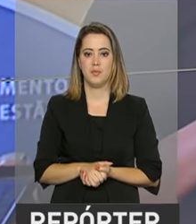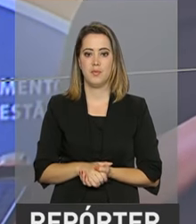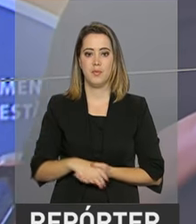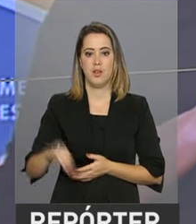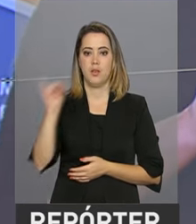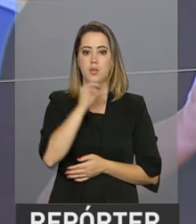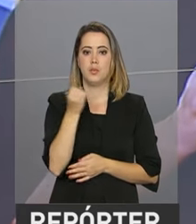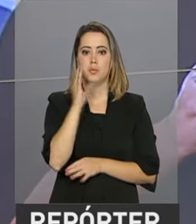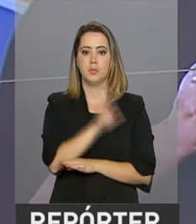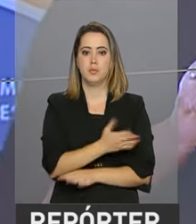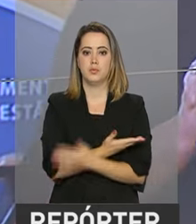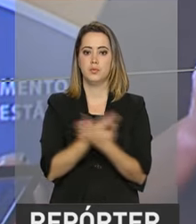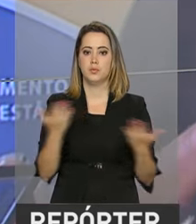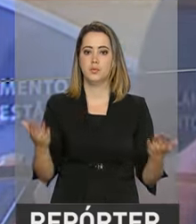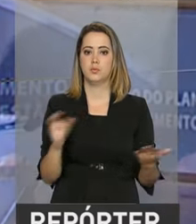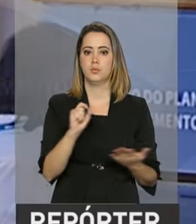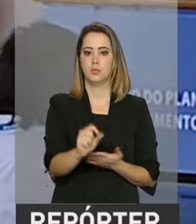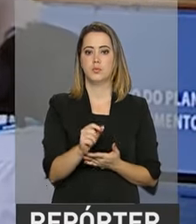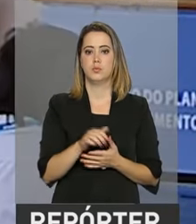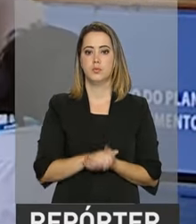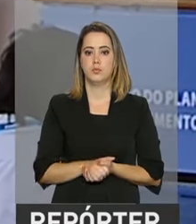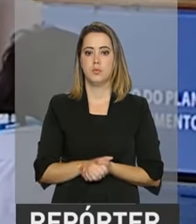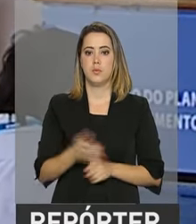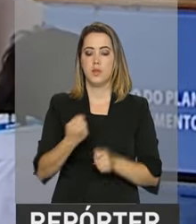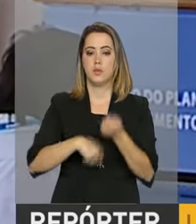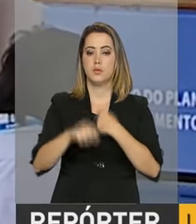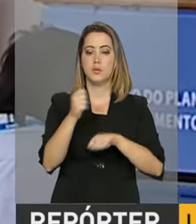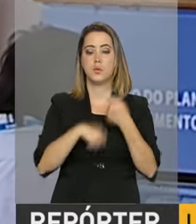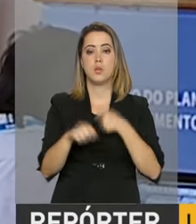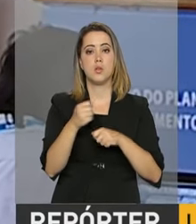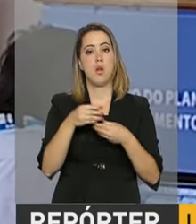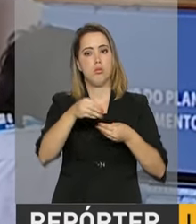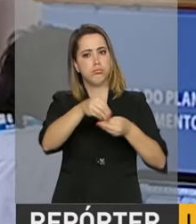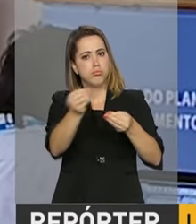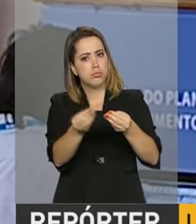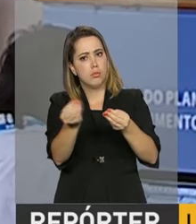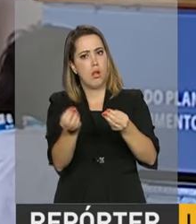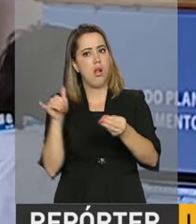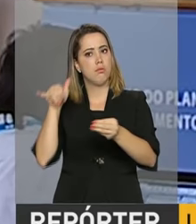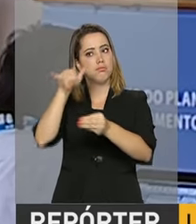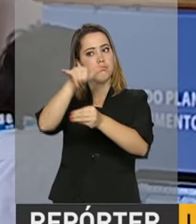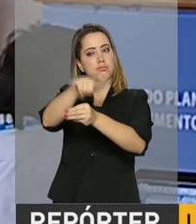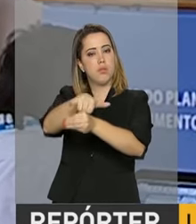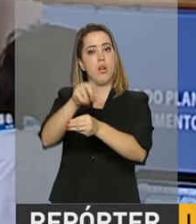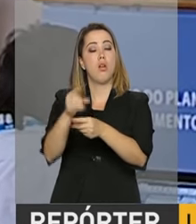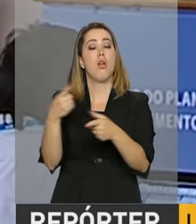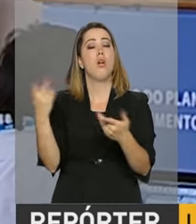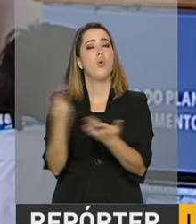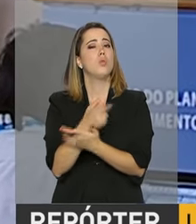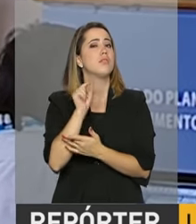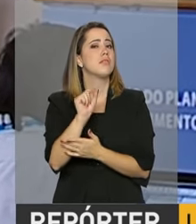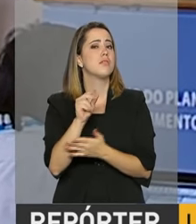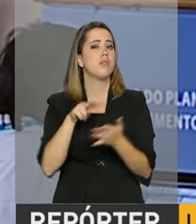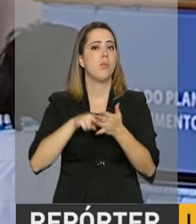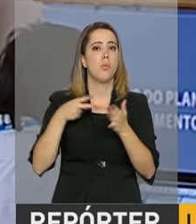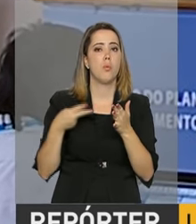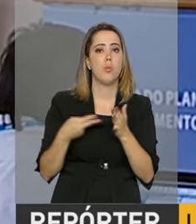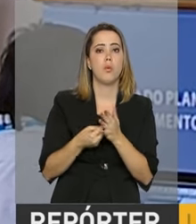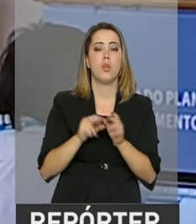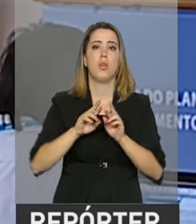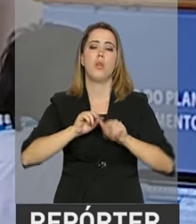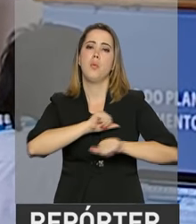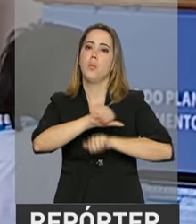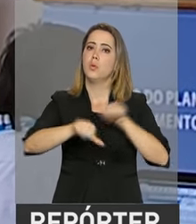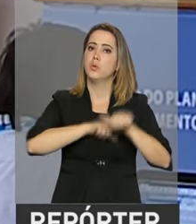Olá, Roberto. Boa tarde a todos. Essa economia nas passagens aéreas aconteceu porque o governo mudou a forma de comprar os